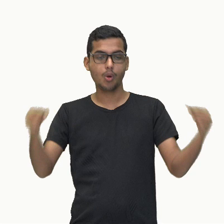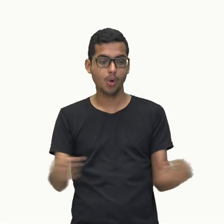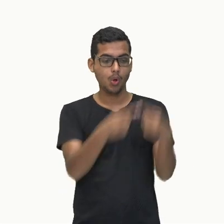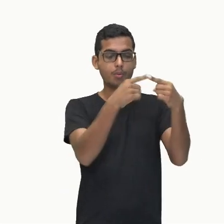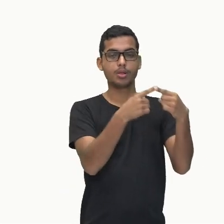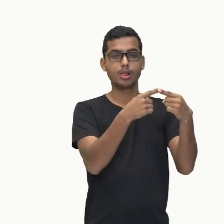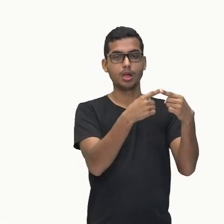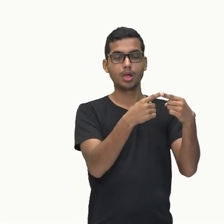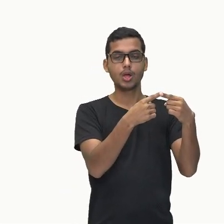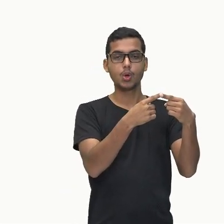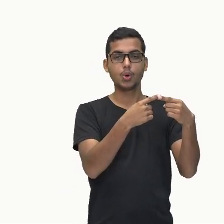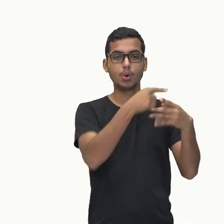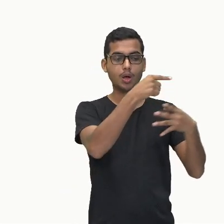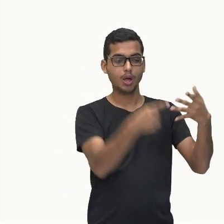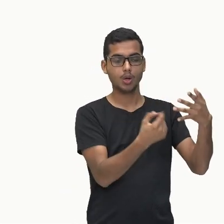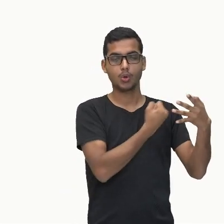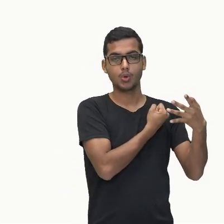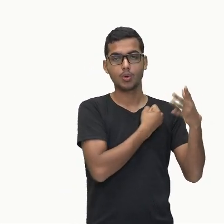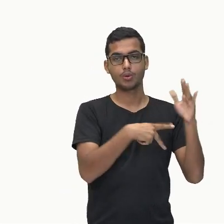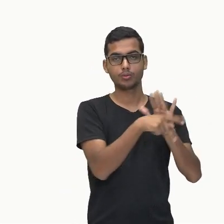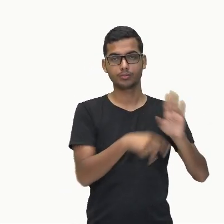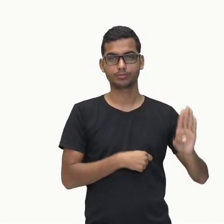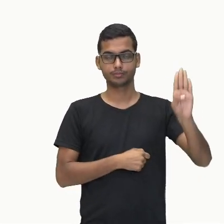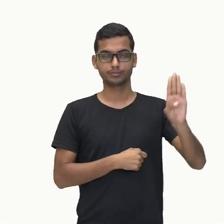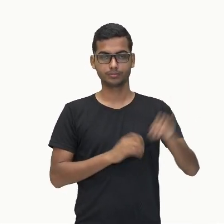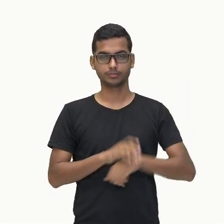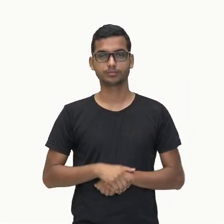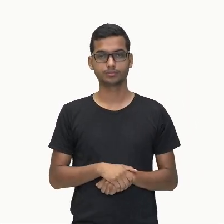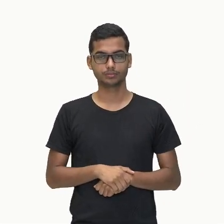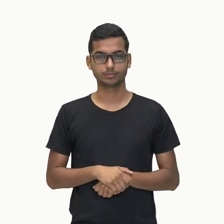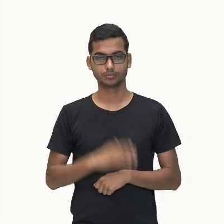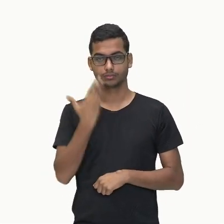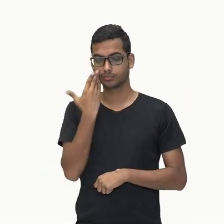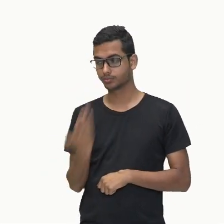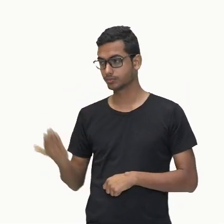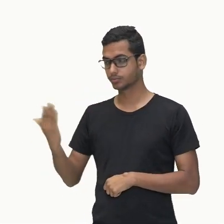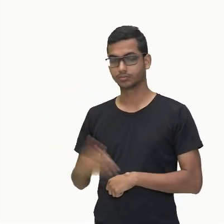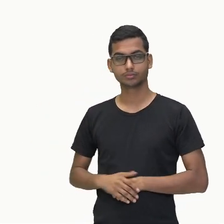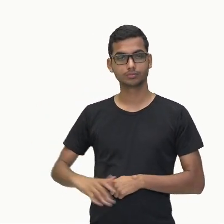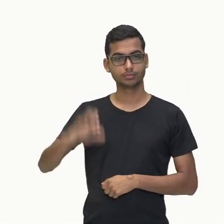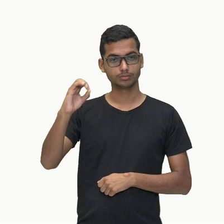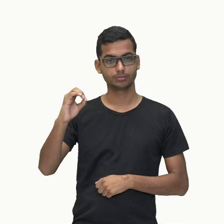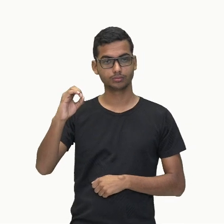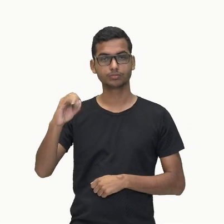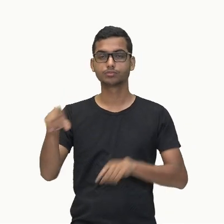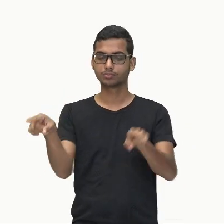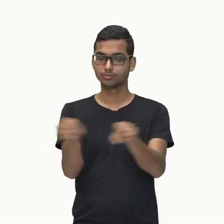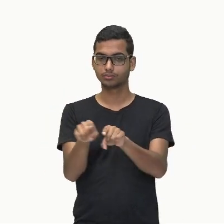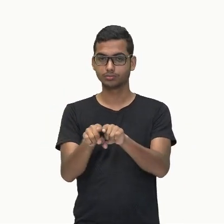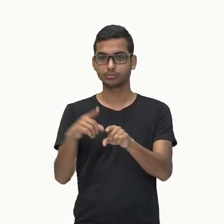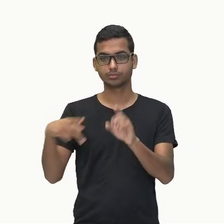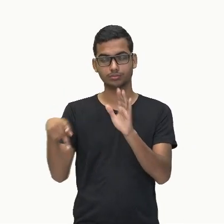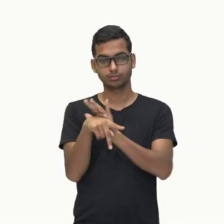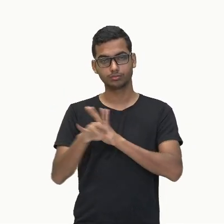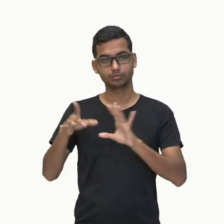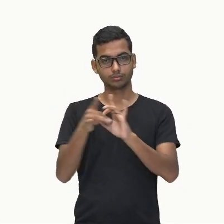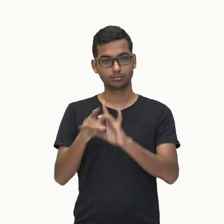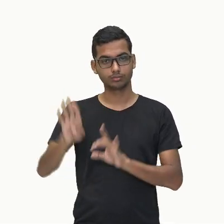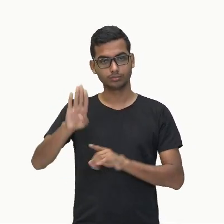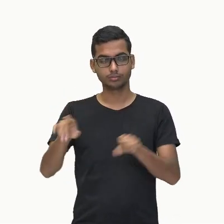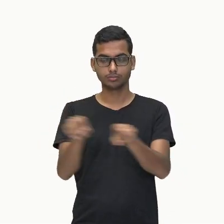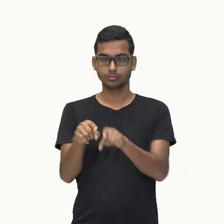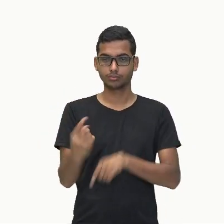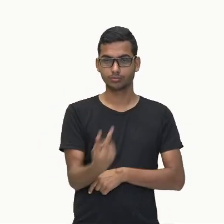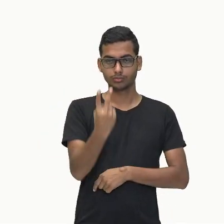B. Vejam só, o 0 ele está aqui no conjunto B, o 2 está aqui no conjunto